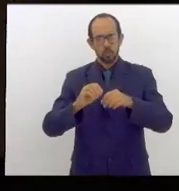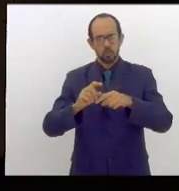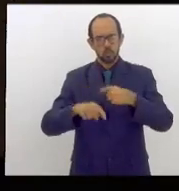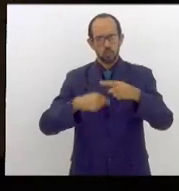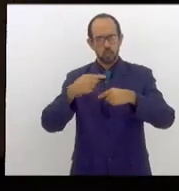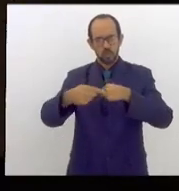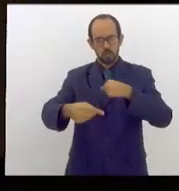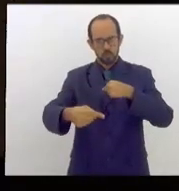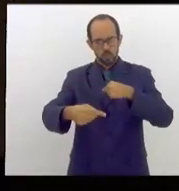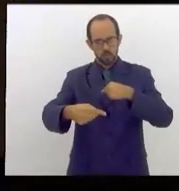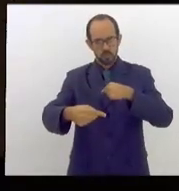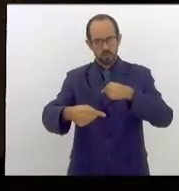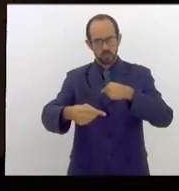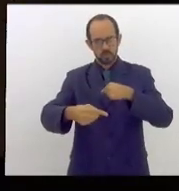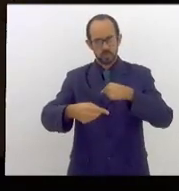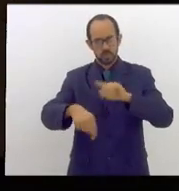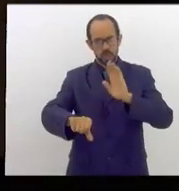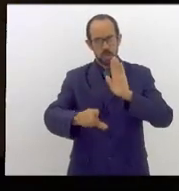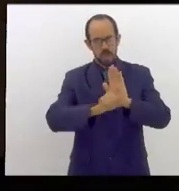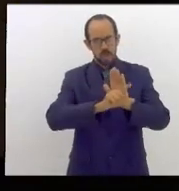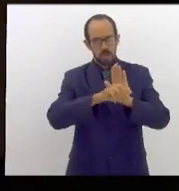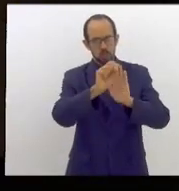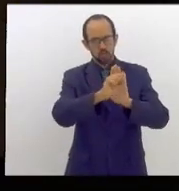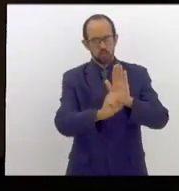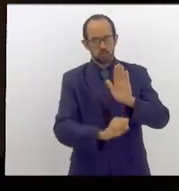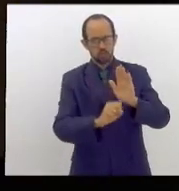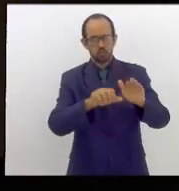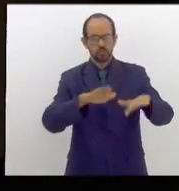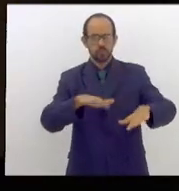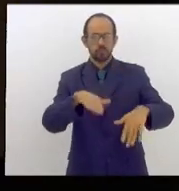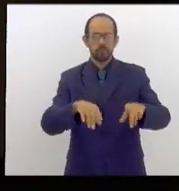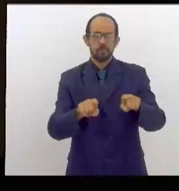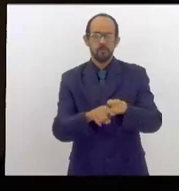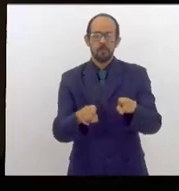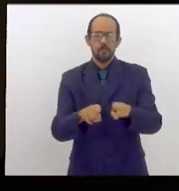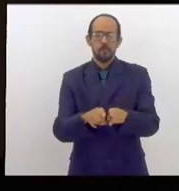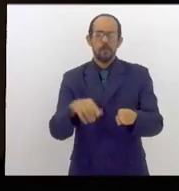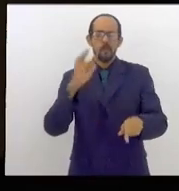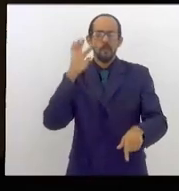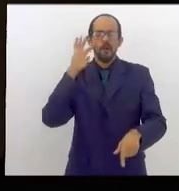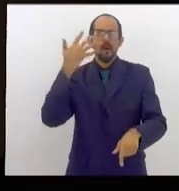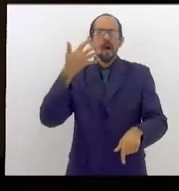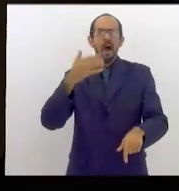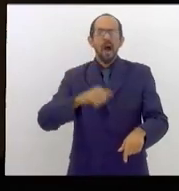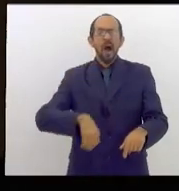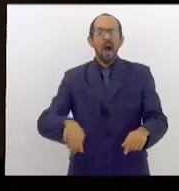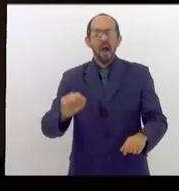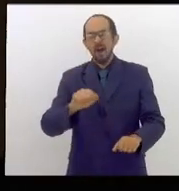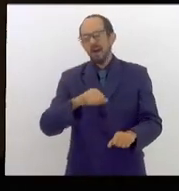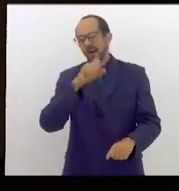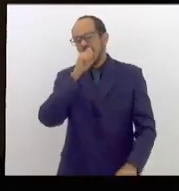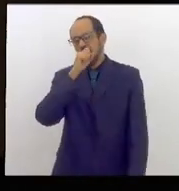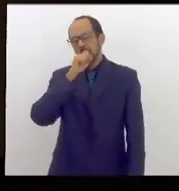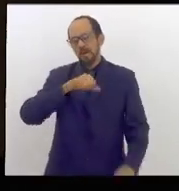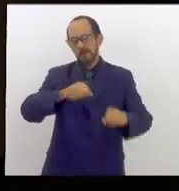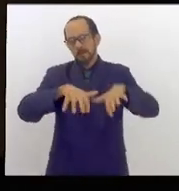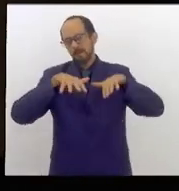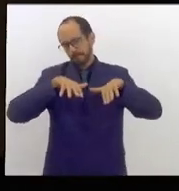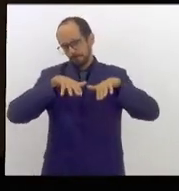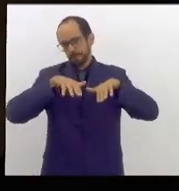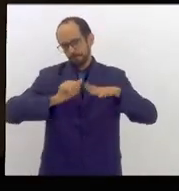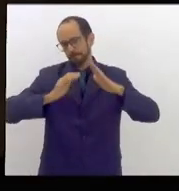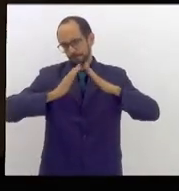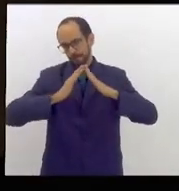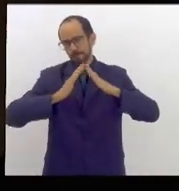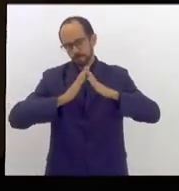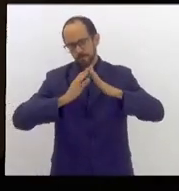na legislação do Sul Depende de uma aprovação de uma resolução do plenário da casa Legislativa no sul do país que